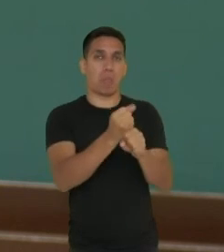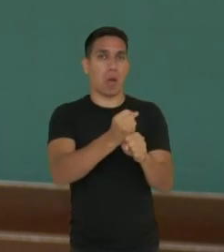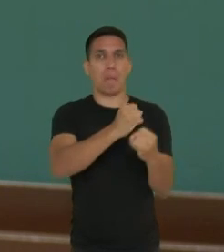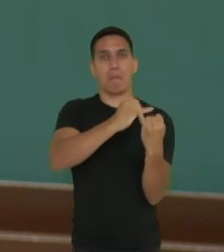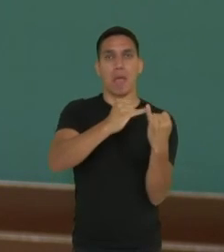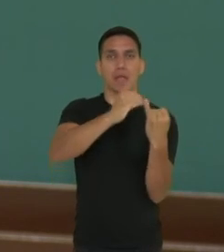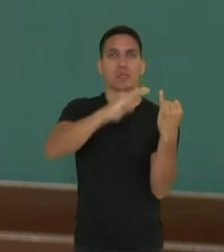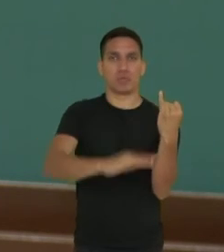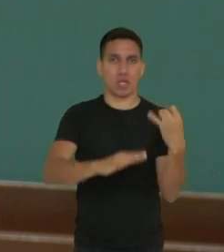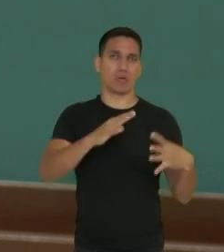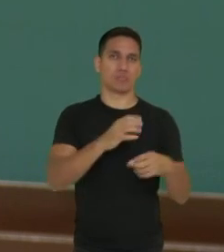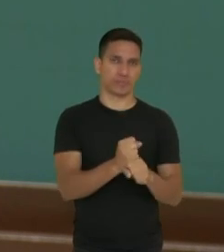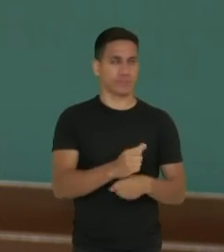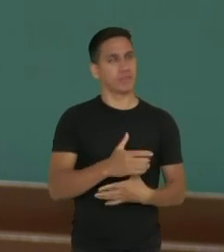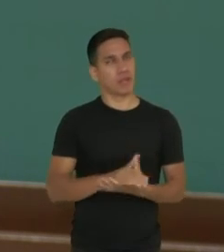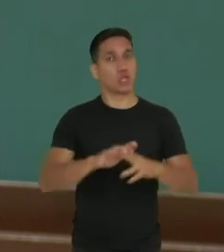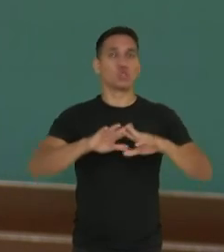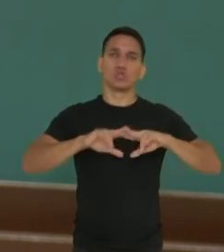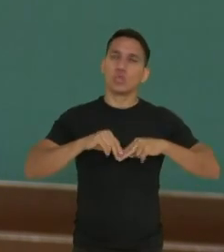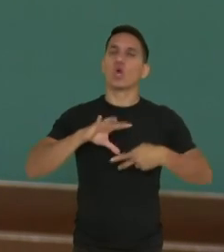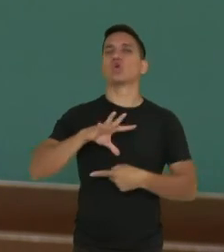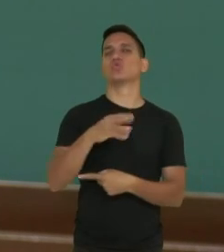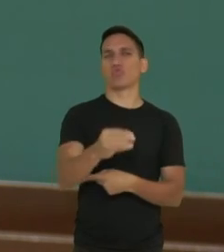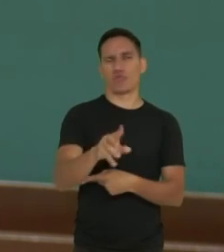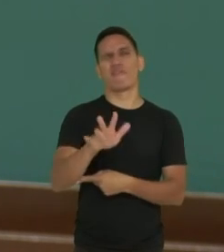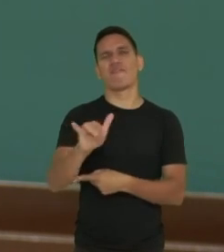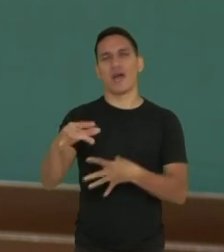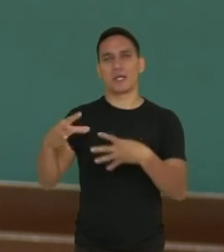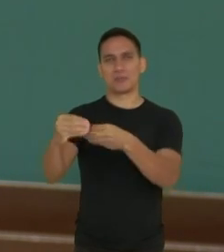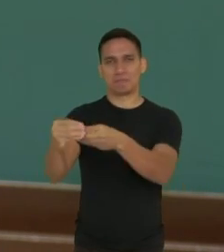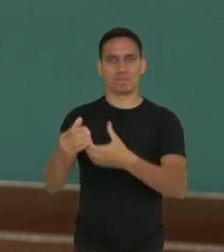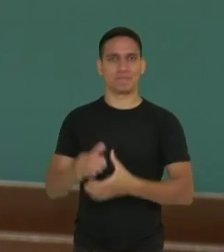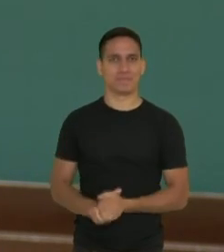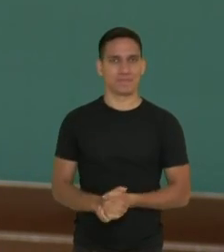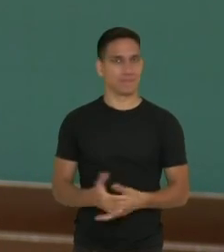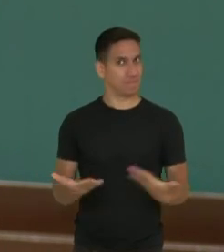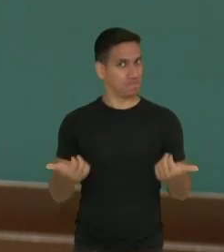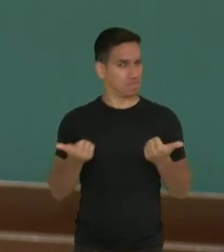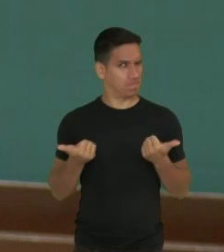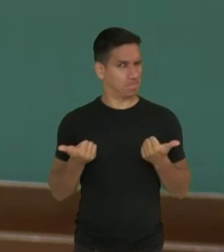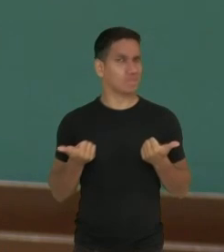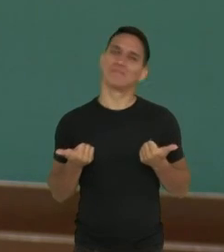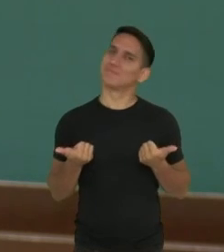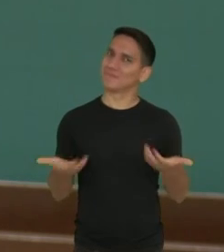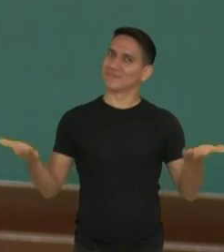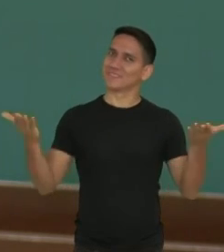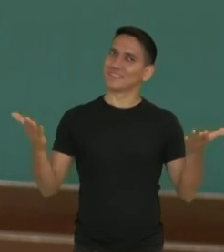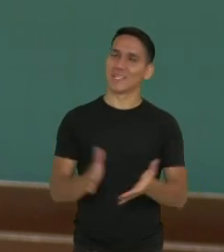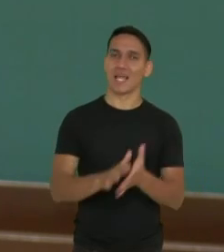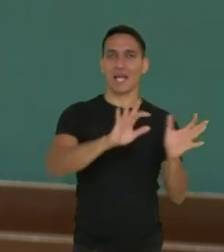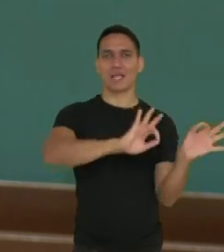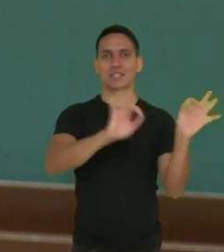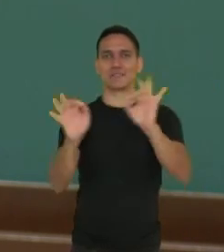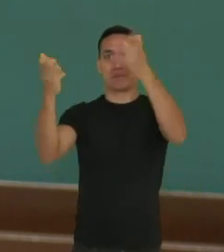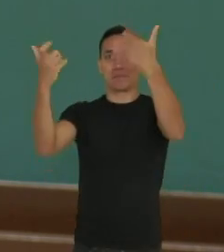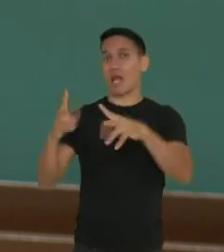todo mundo ficou abaixo da média, todo mundo vai fazer a recuperação. Belezinha? Nesse